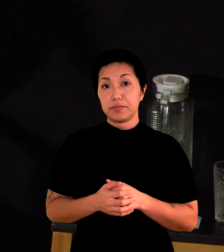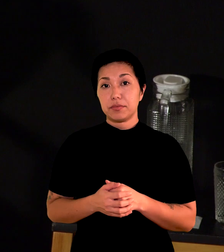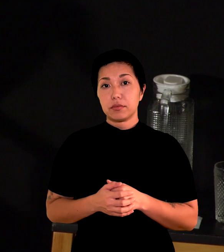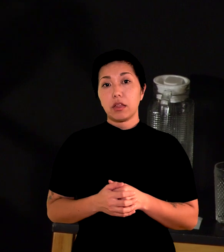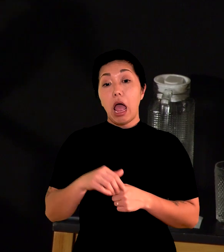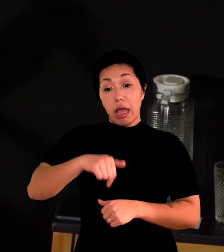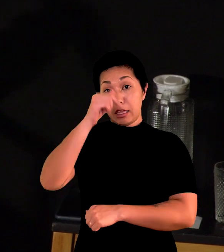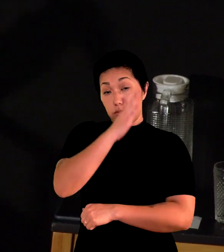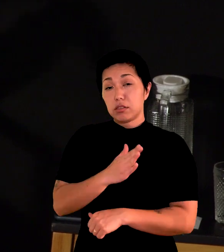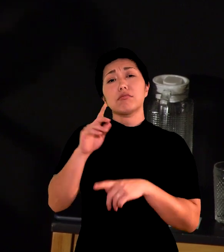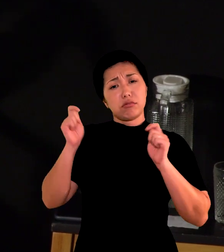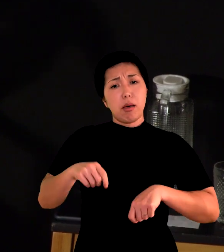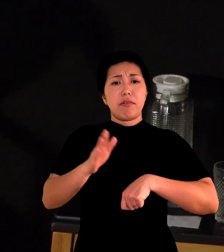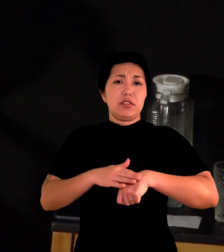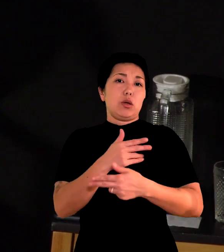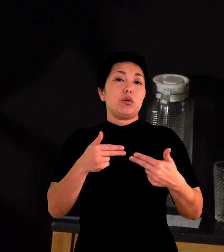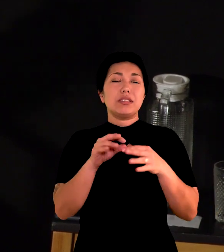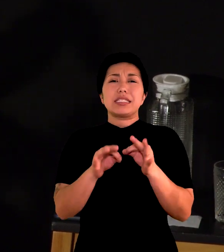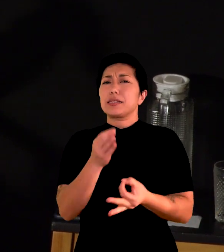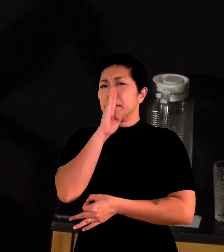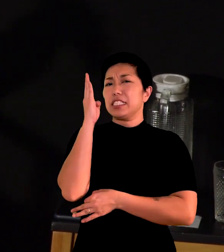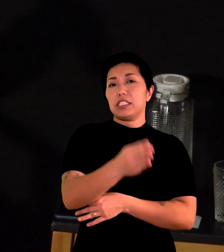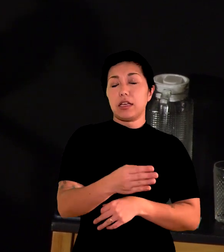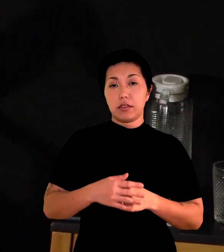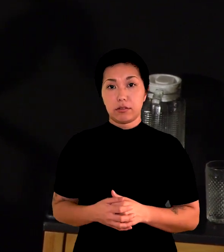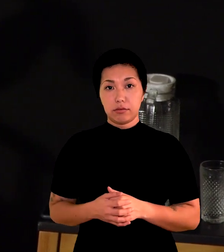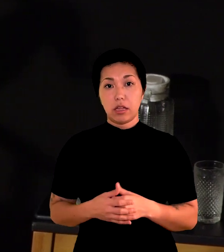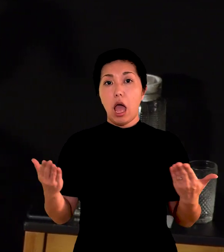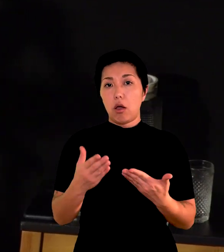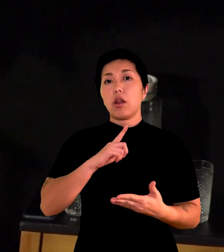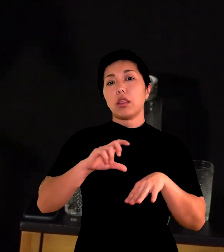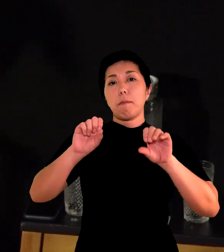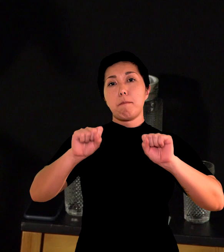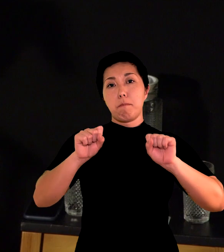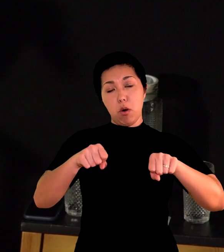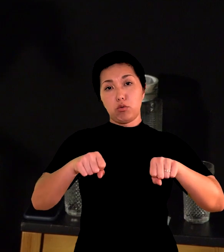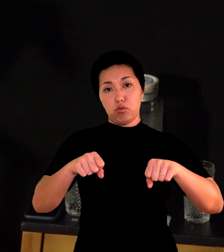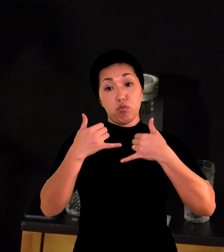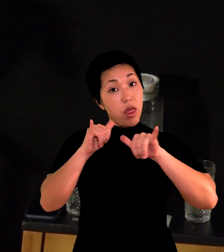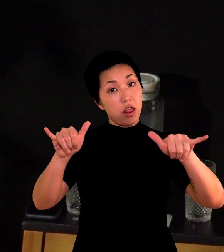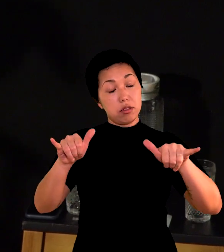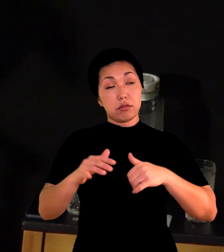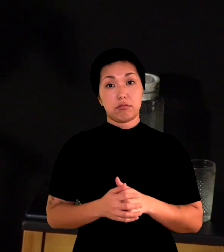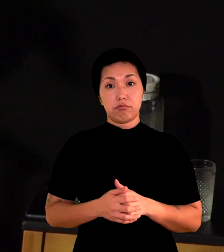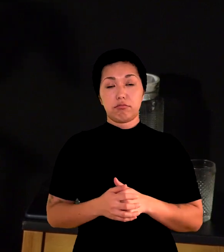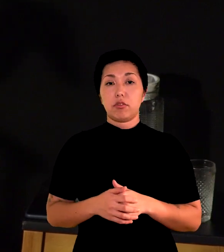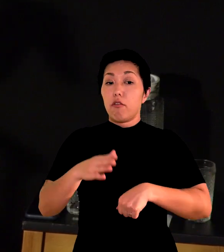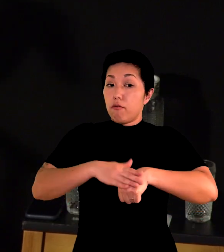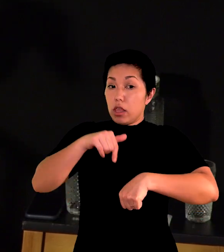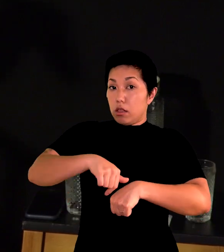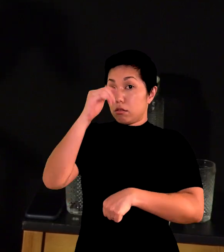Brasil, a gente poderia fazer uma coisa mais simples e direta. Agora estão aparecendo algumas motos, por